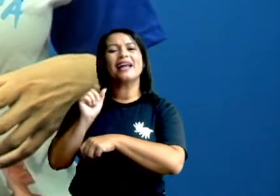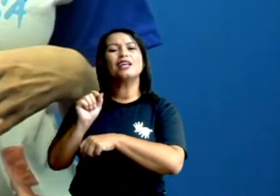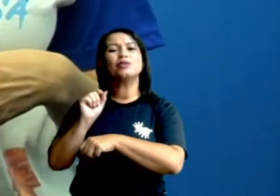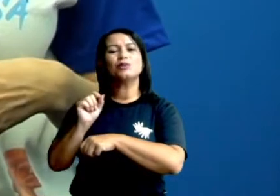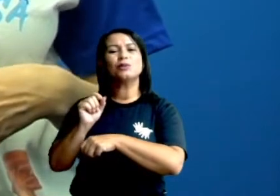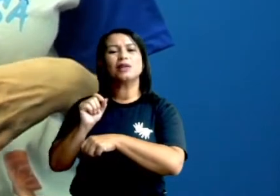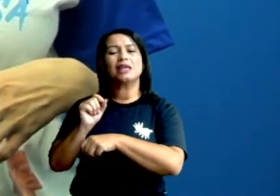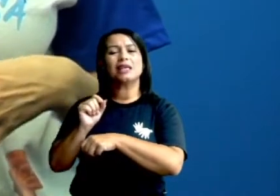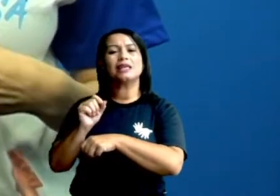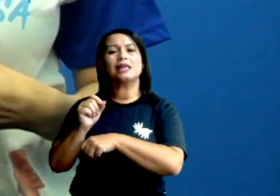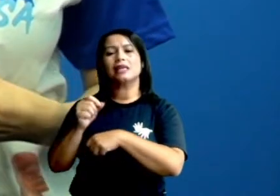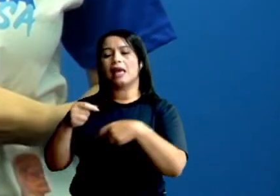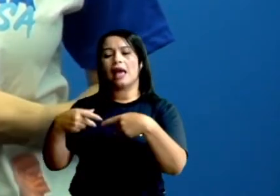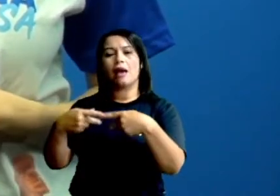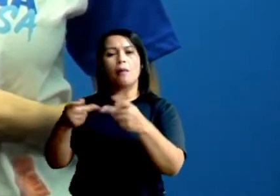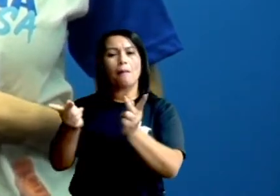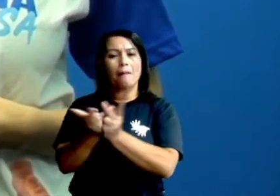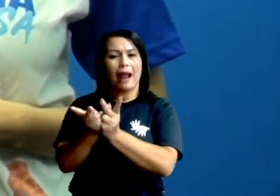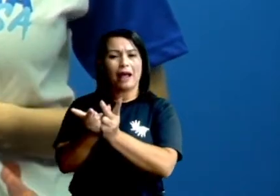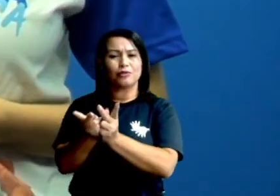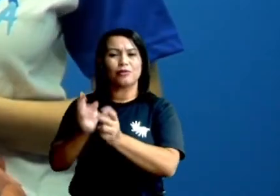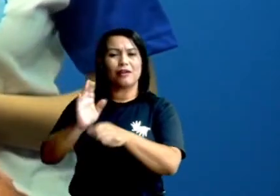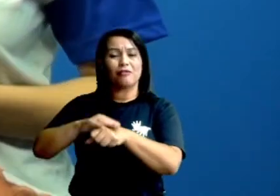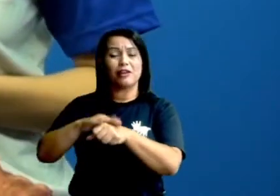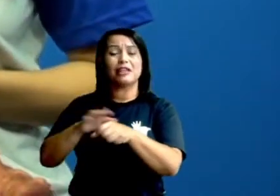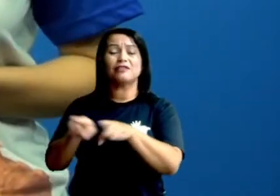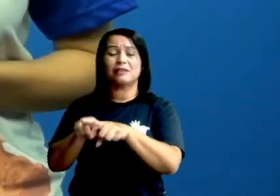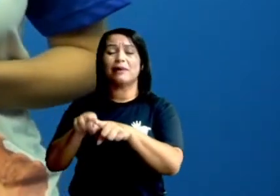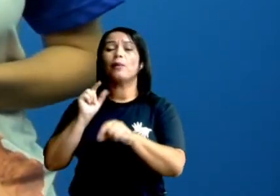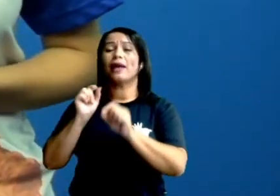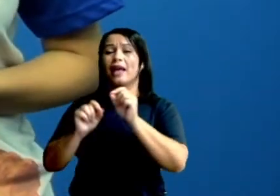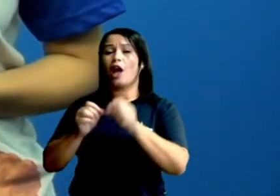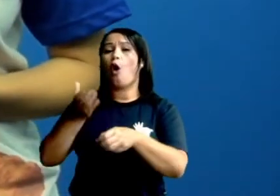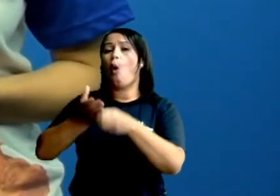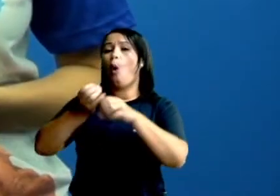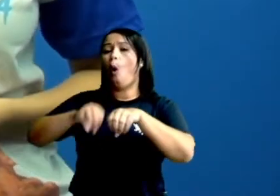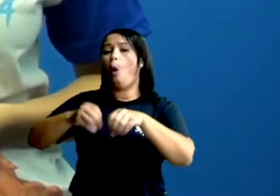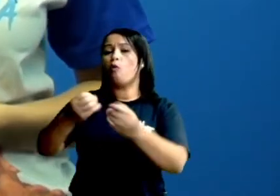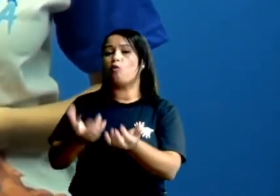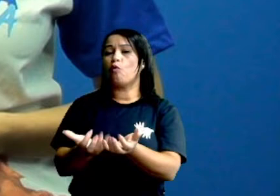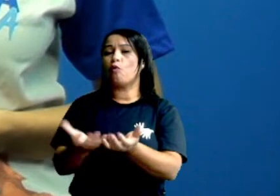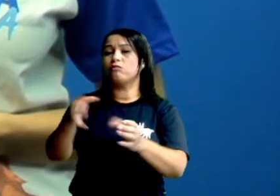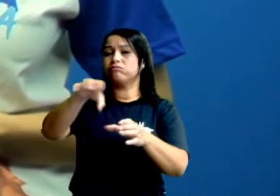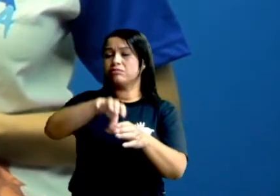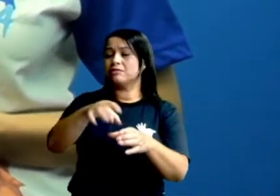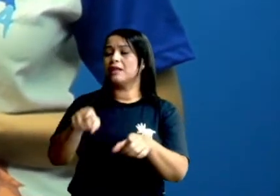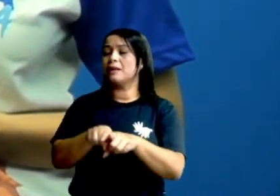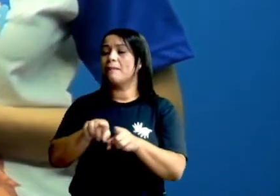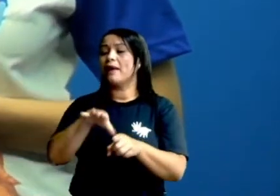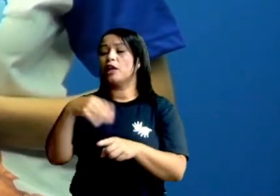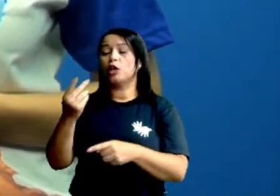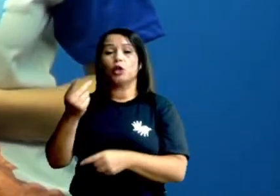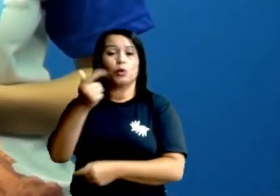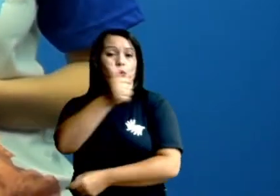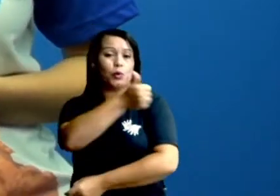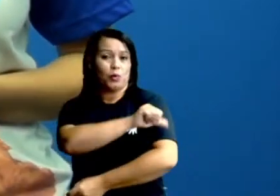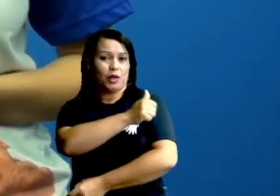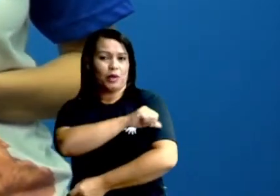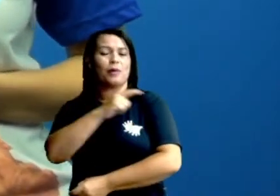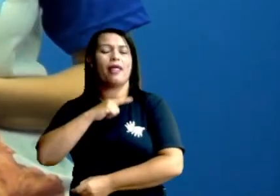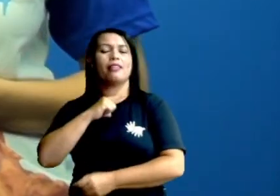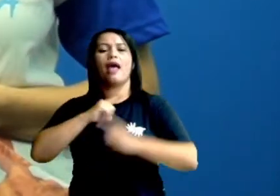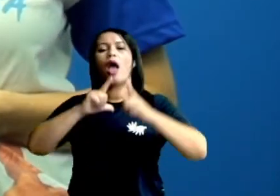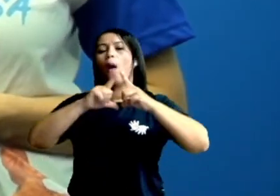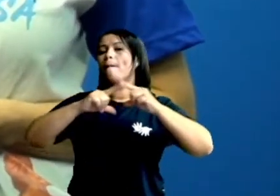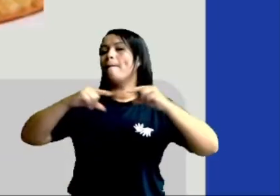usam muito ovo frito em cima. No Rio de Janeiro, a gente tem o destaque para o pastel de camarão, que está na foto aí,